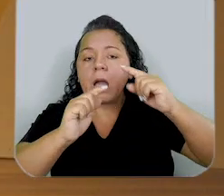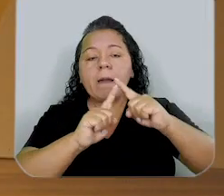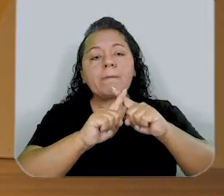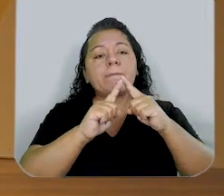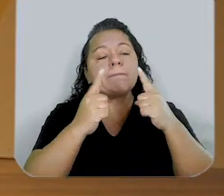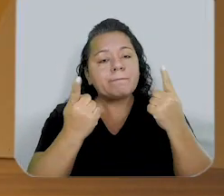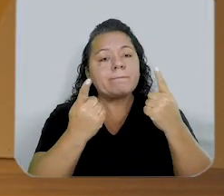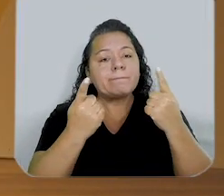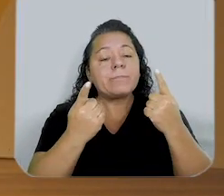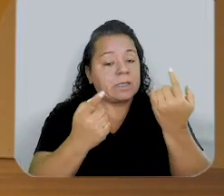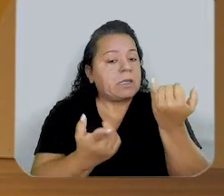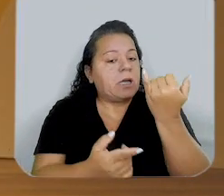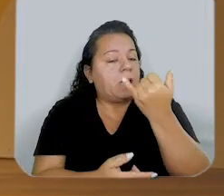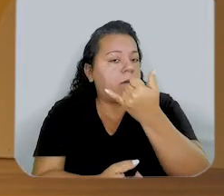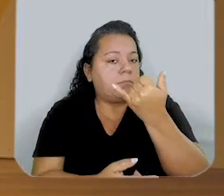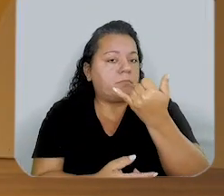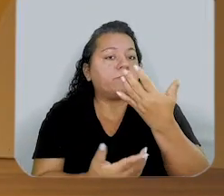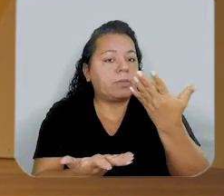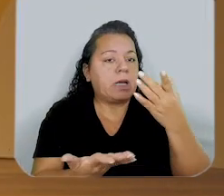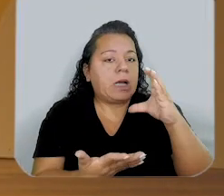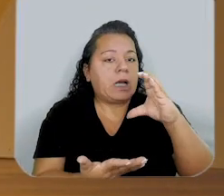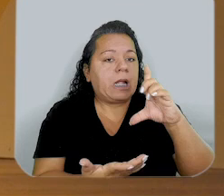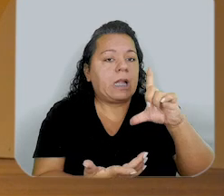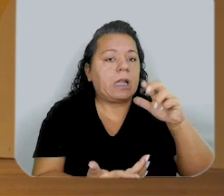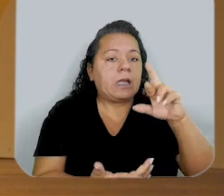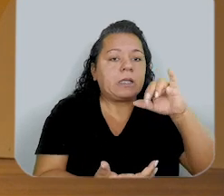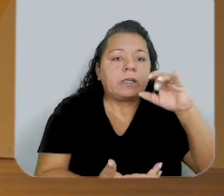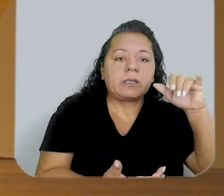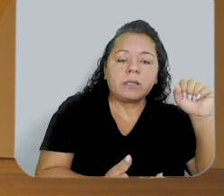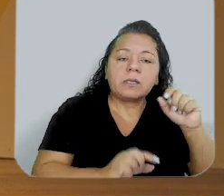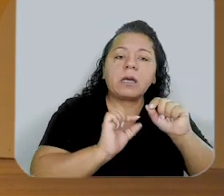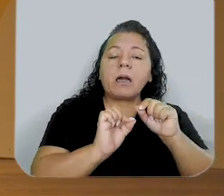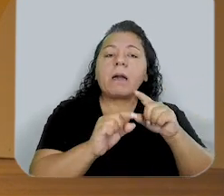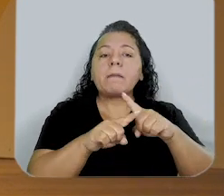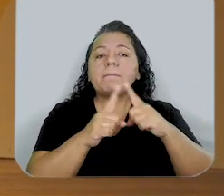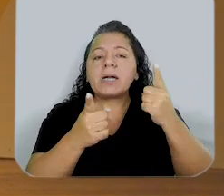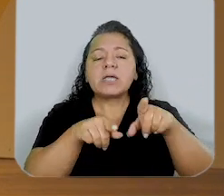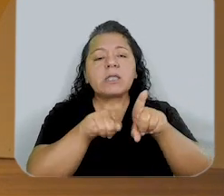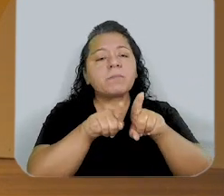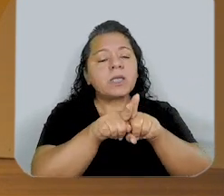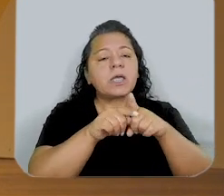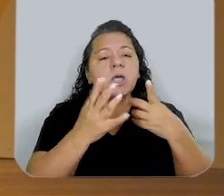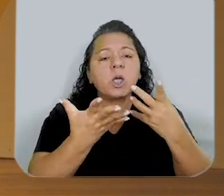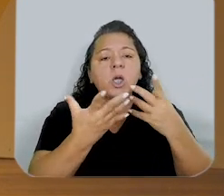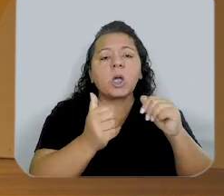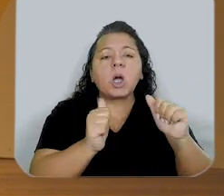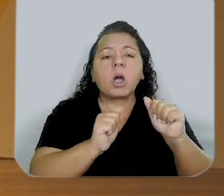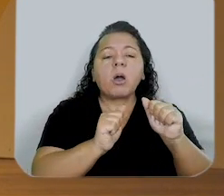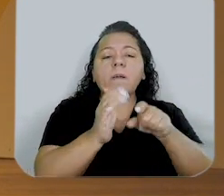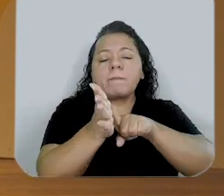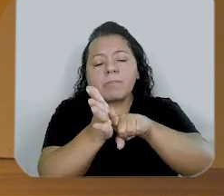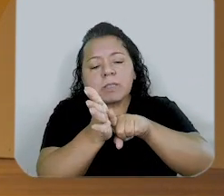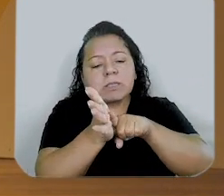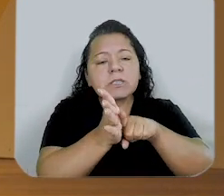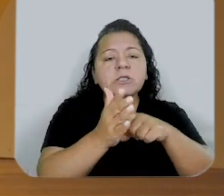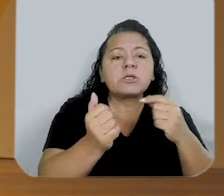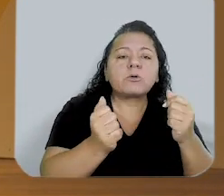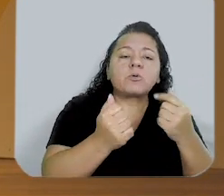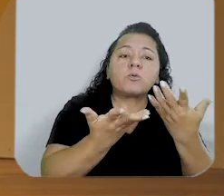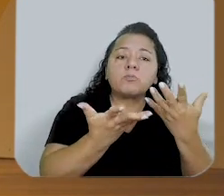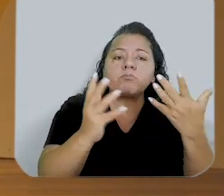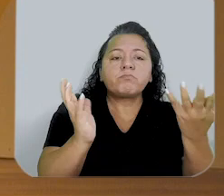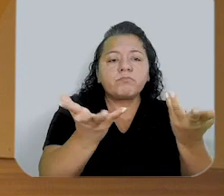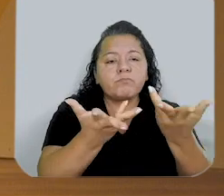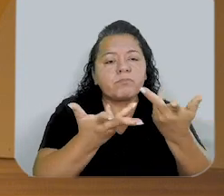mas também o discurso que a gente vem tentando colocar na sala de aula com os nossos alunos, com os pesquisadores que a gente